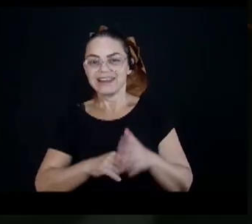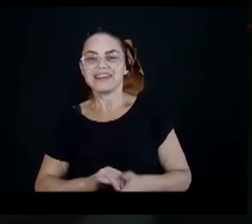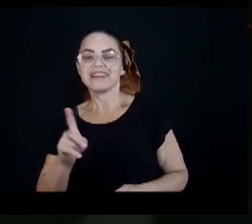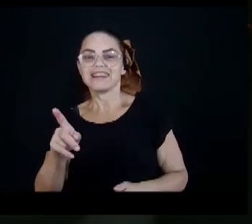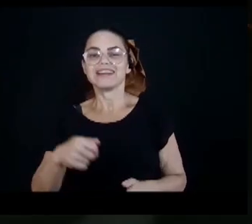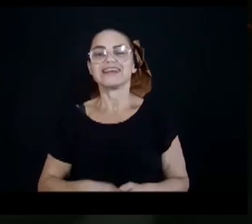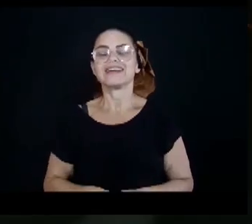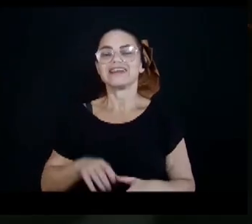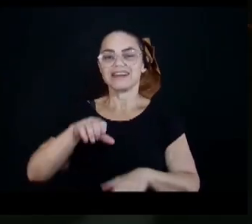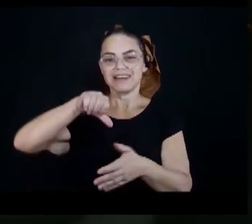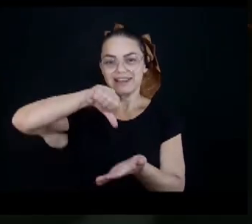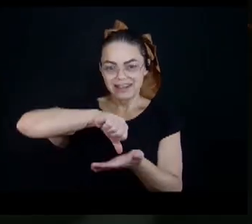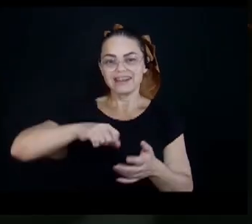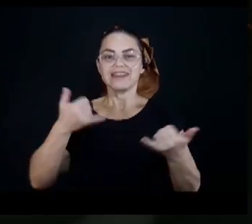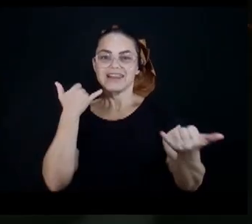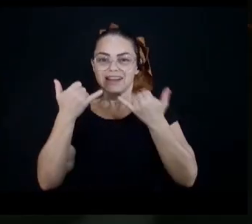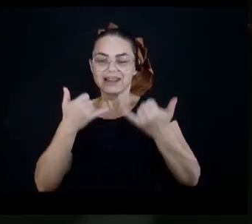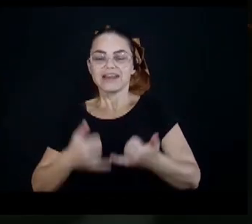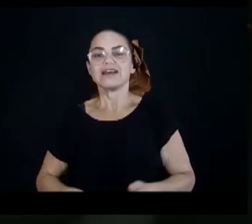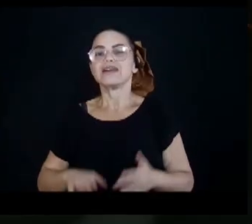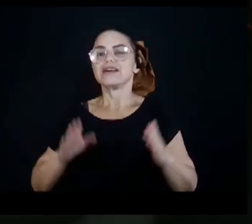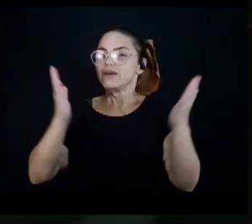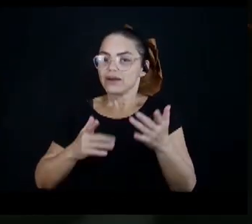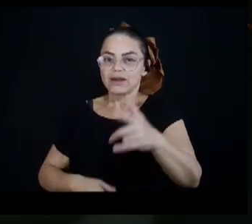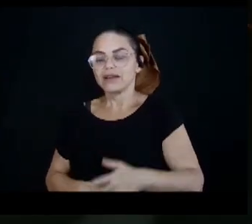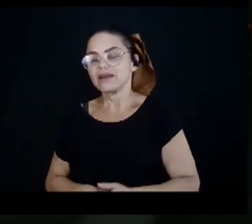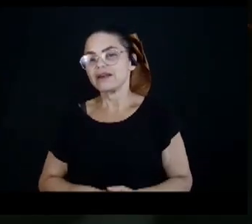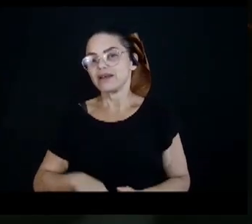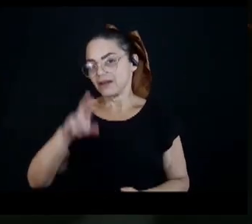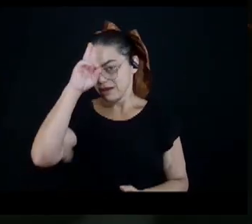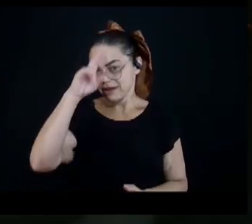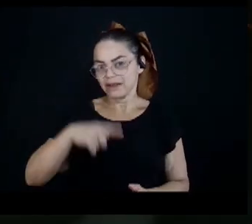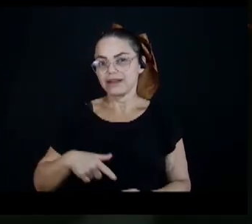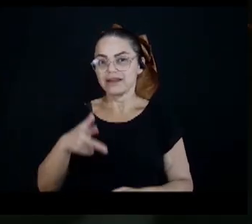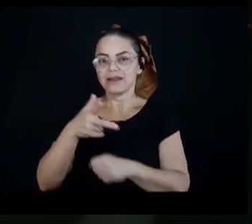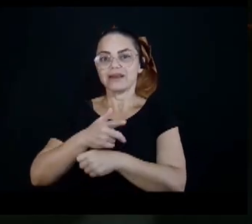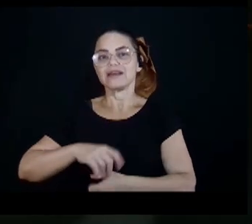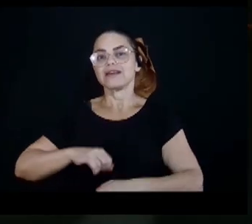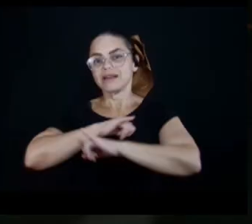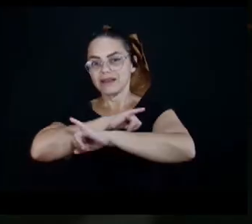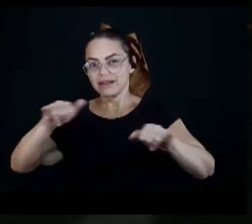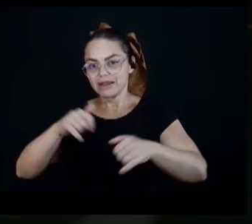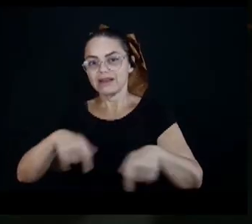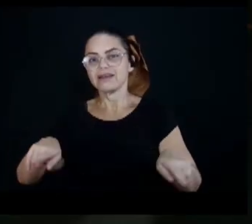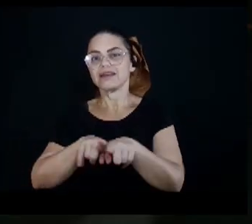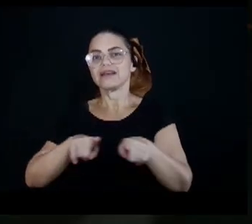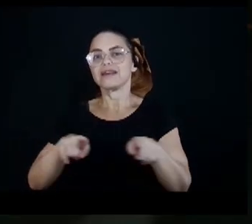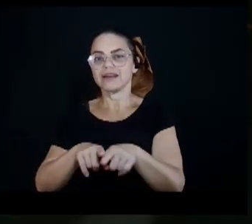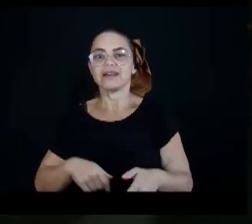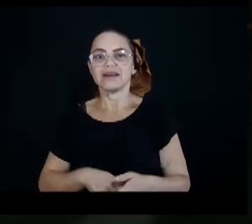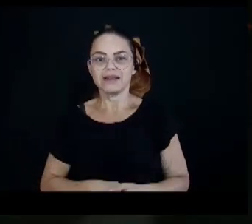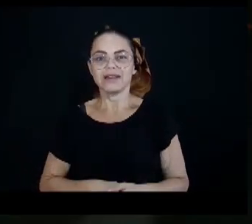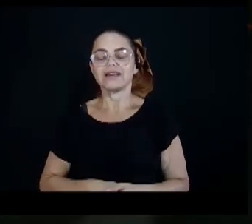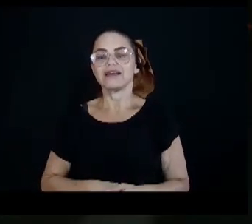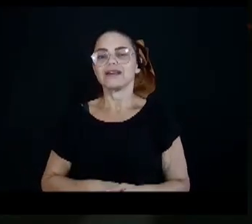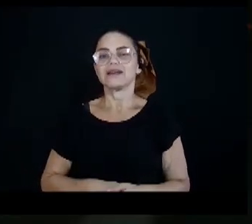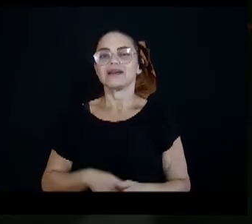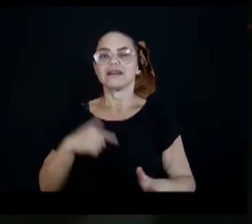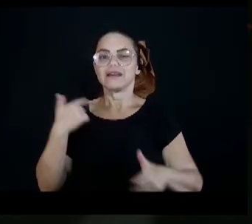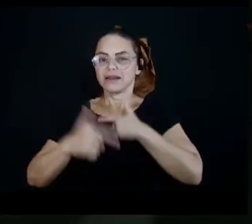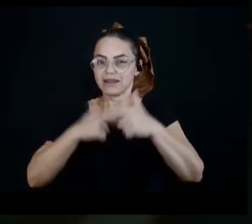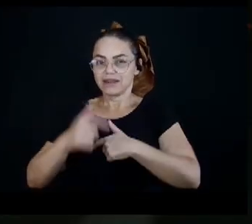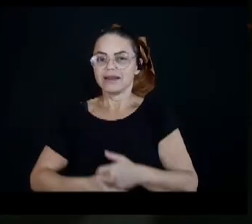informações atualizadas para você. Ao meio-dia tem Câmara Notícia e hoje também tem bastante trabalho no Legislativo e